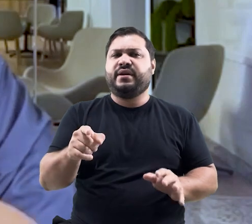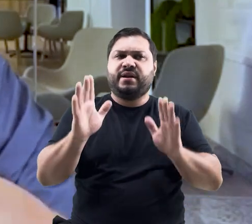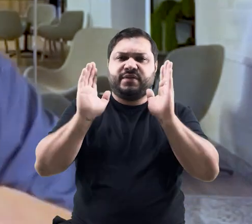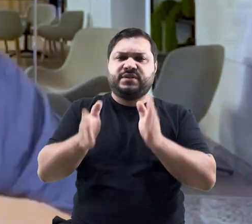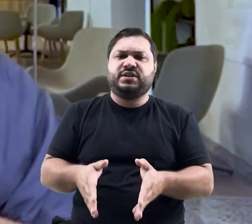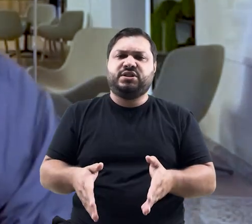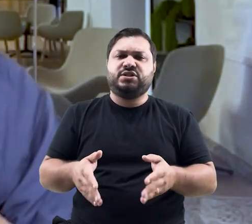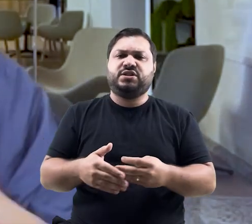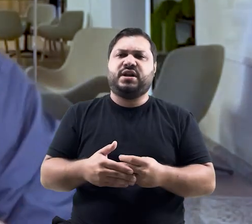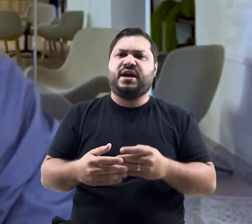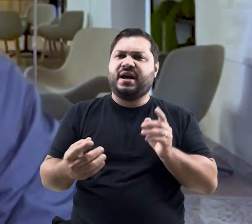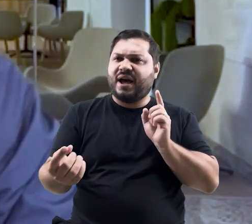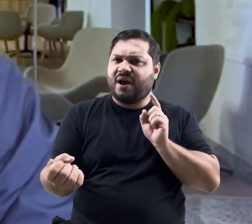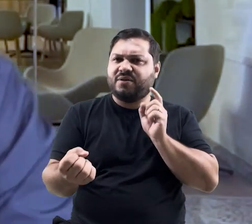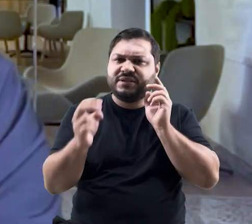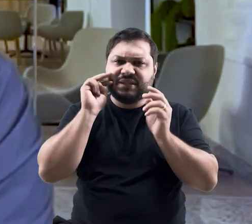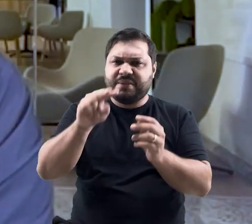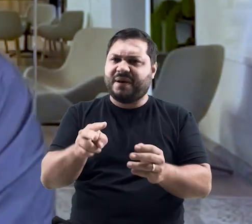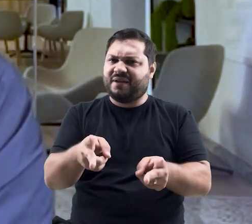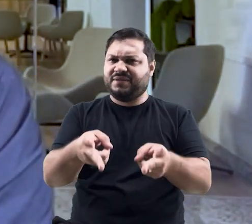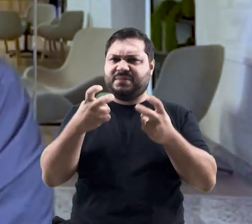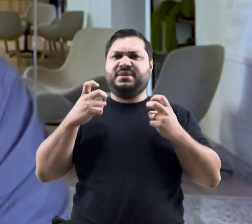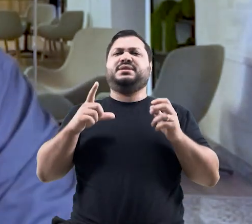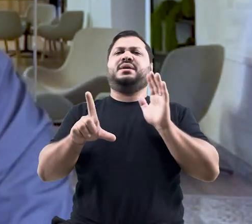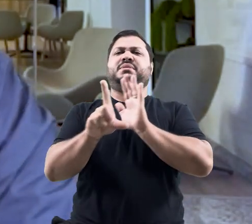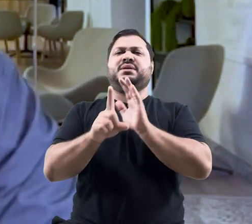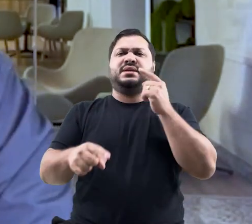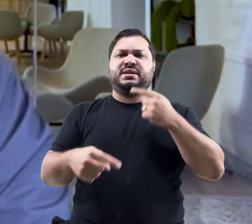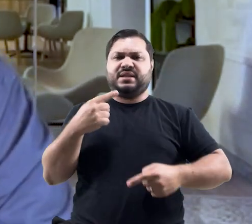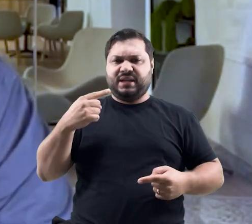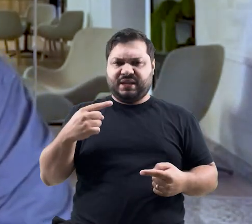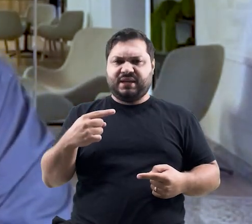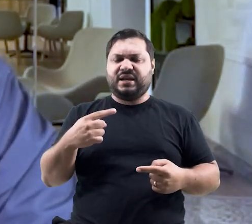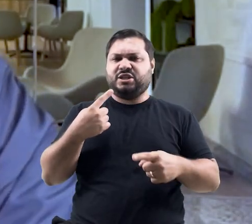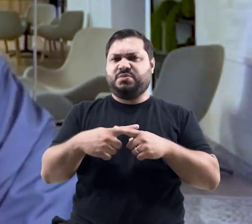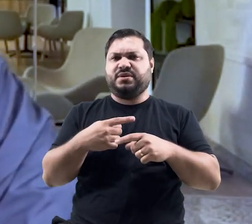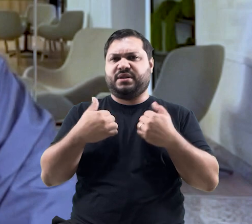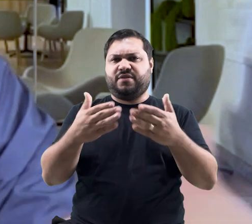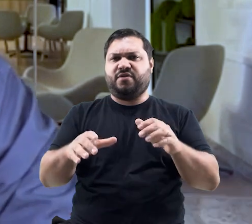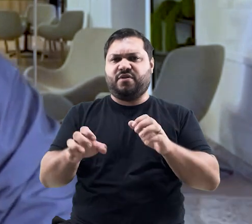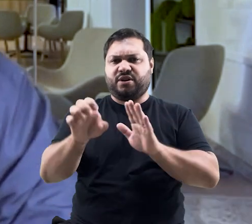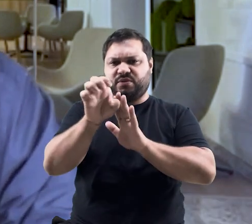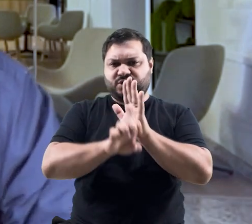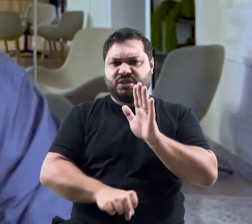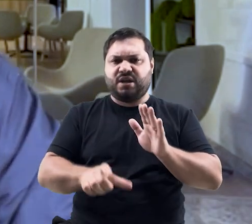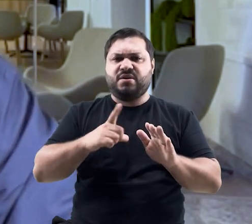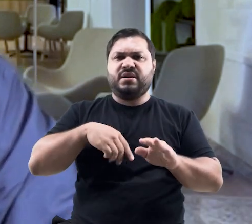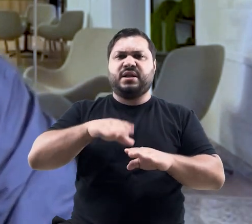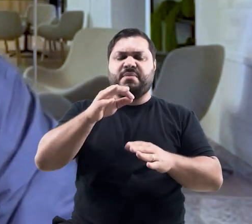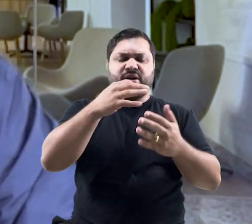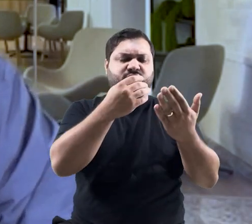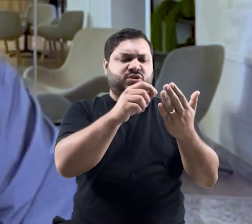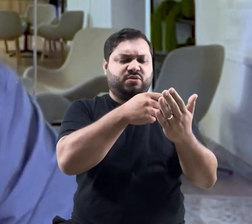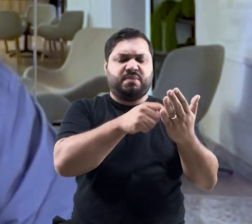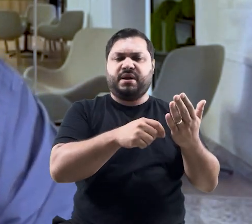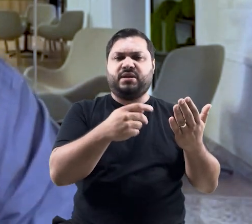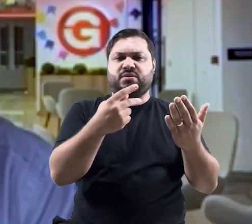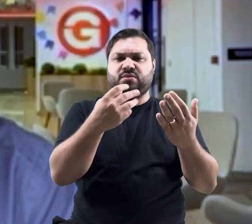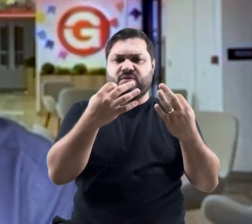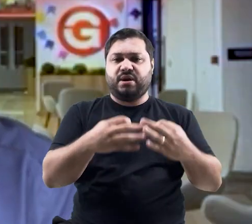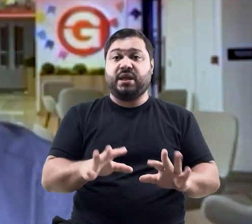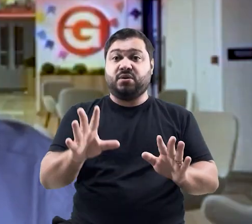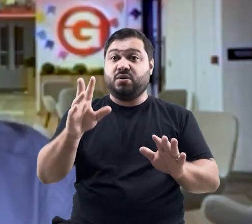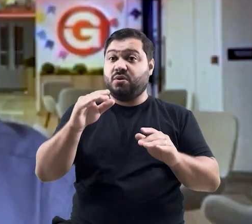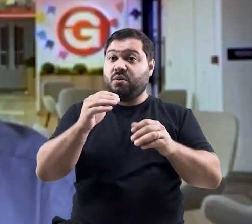é aquela que você já, ao se deparar com a questão, você percebe uma ilegalidade porque está fora do edital, está com mais de um gabarito